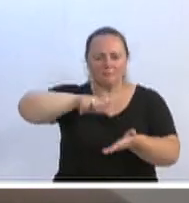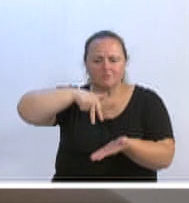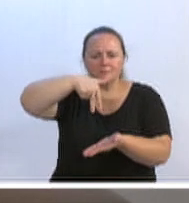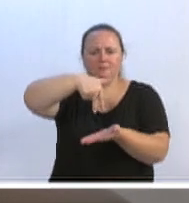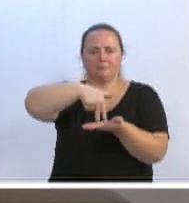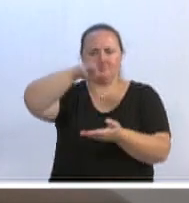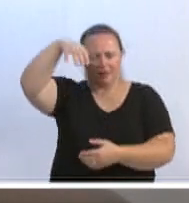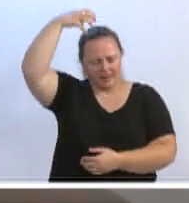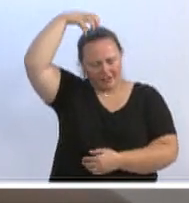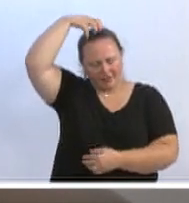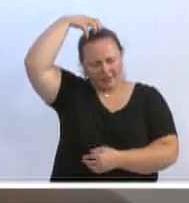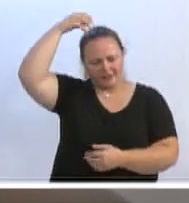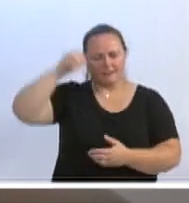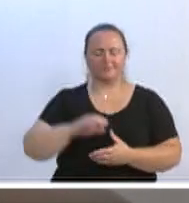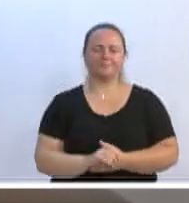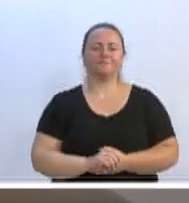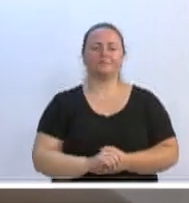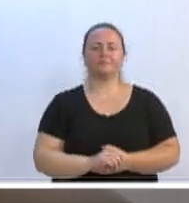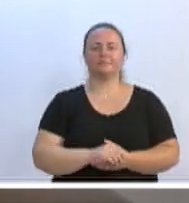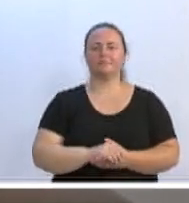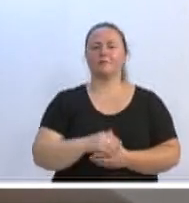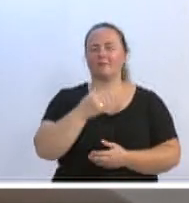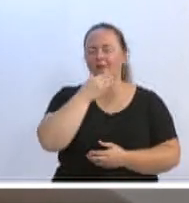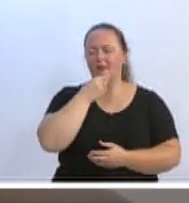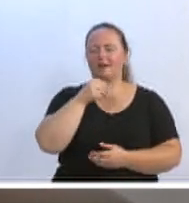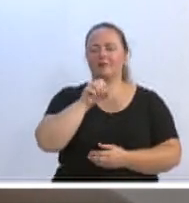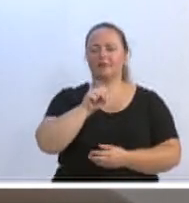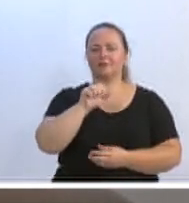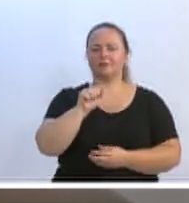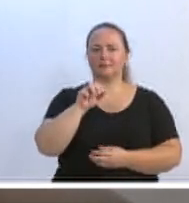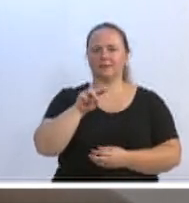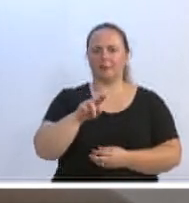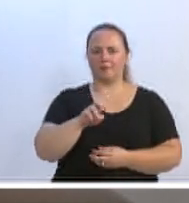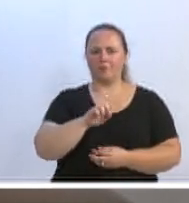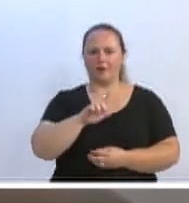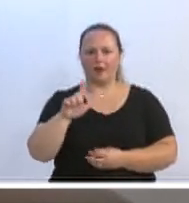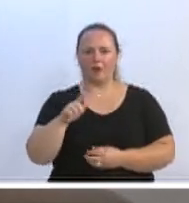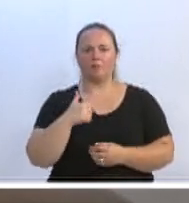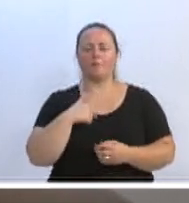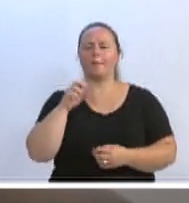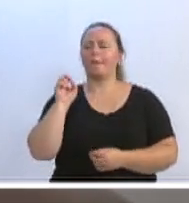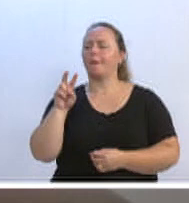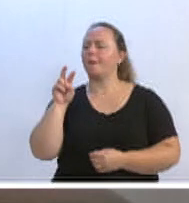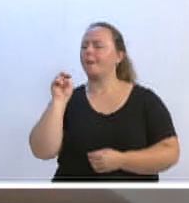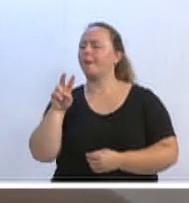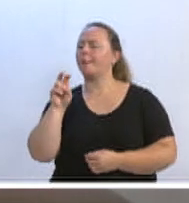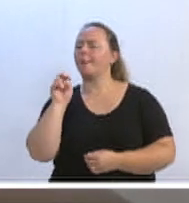Samuel olhou para a aparência e o Senhor foi dizendo: olha, não é esse, não é esse, não é esse. Passaram-se todos.